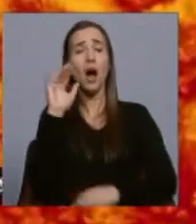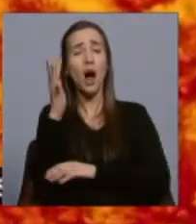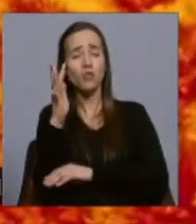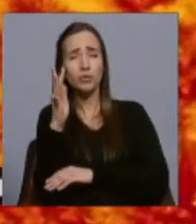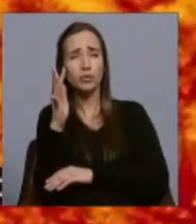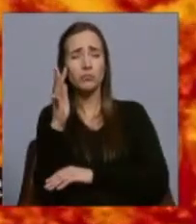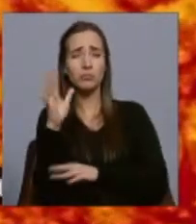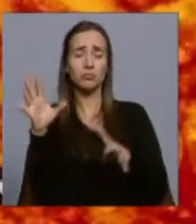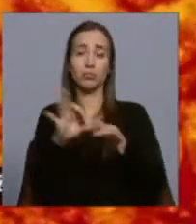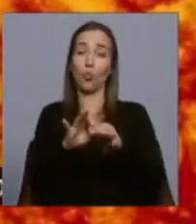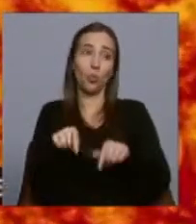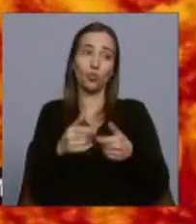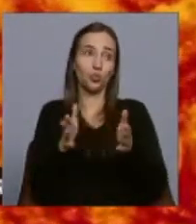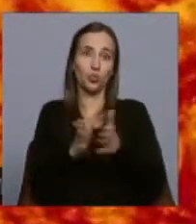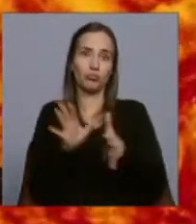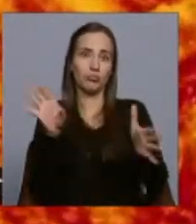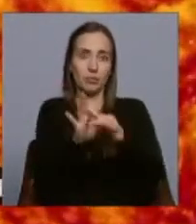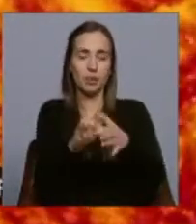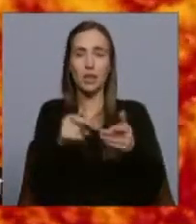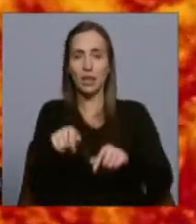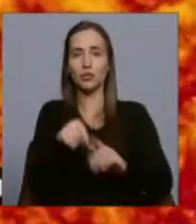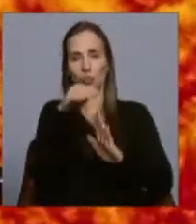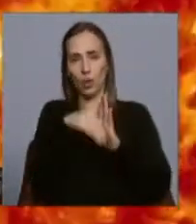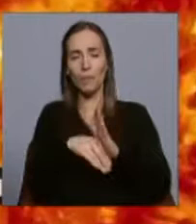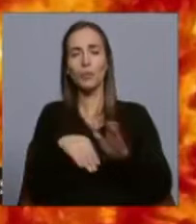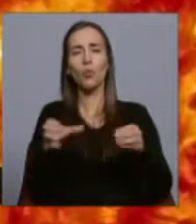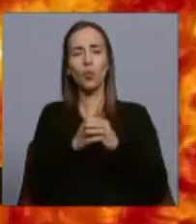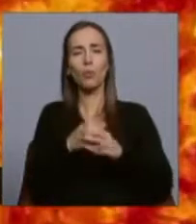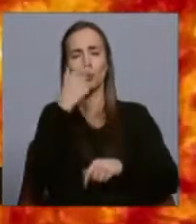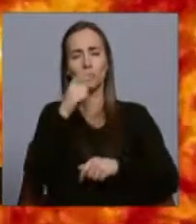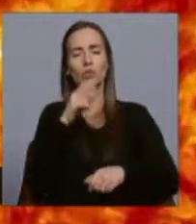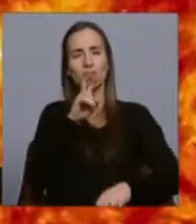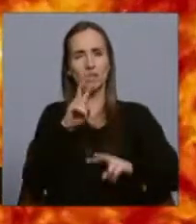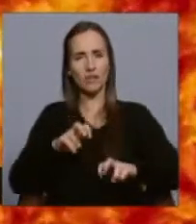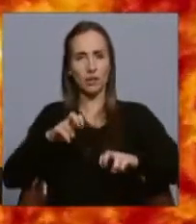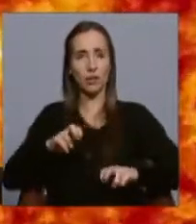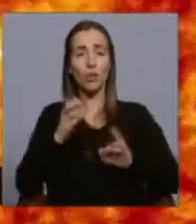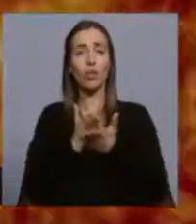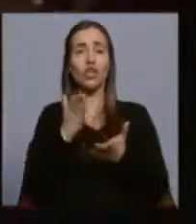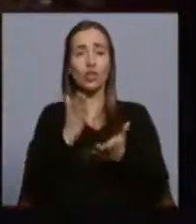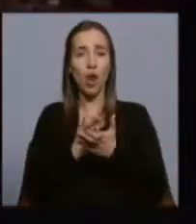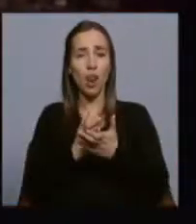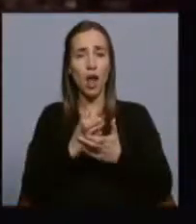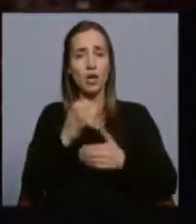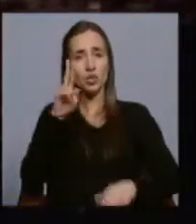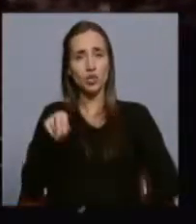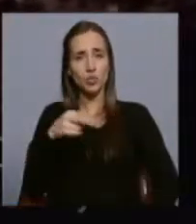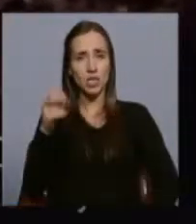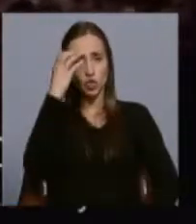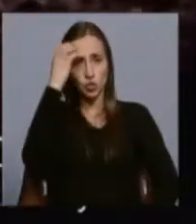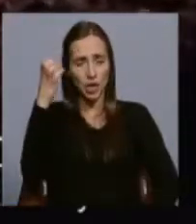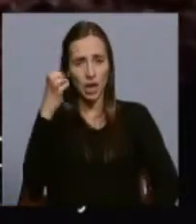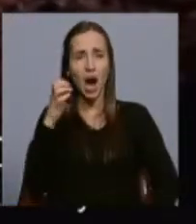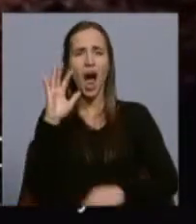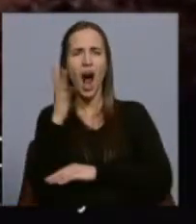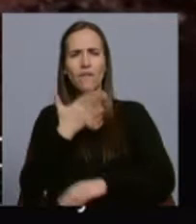íntimo neste programa. E então foi o que fez um conjunto de investigadores da escola de Zurique e foram às árvores. Foram algumas das árvores mais